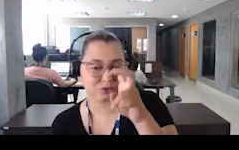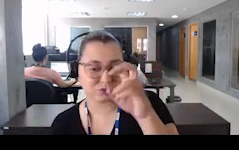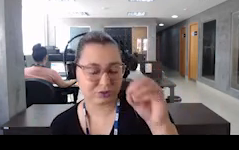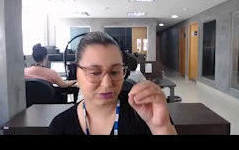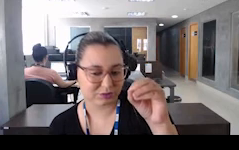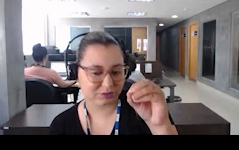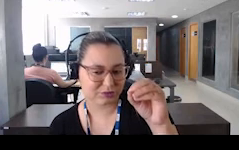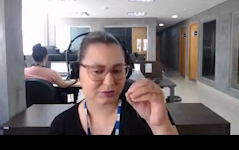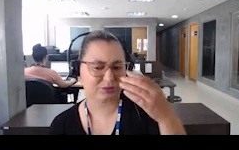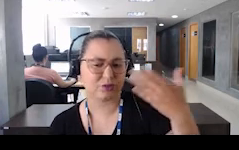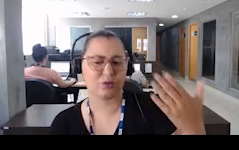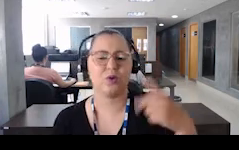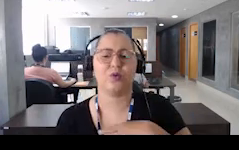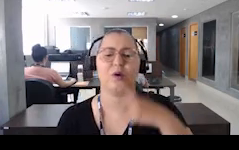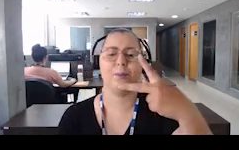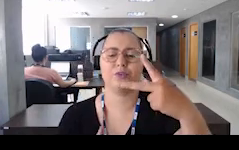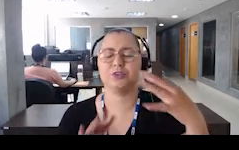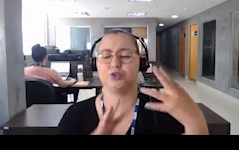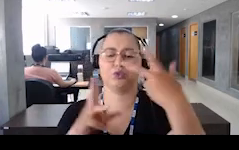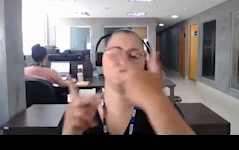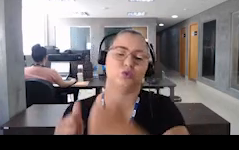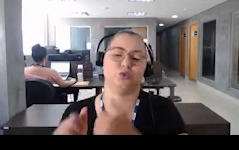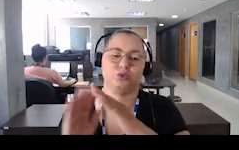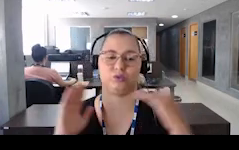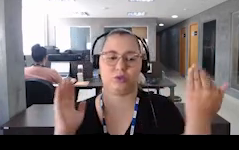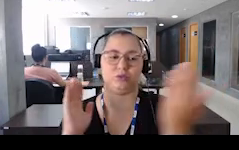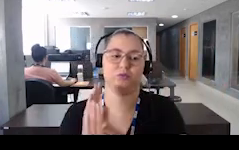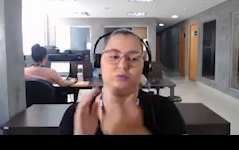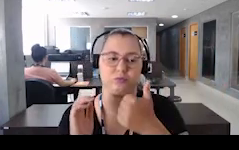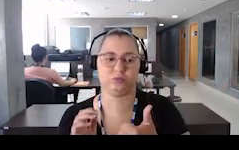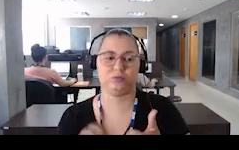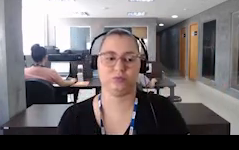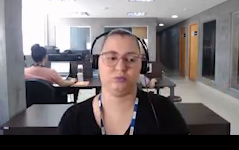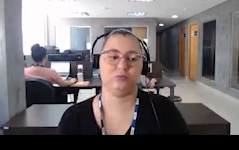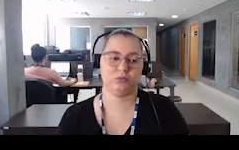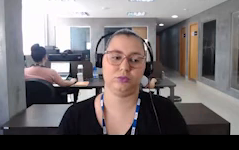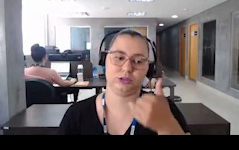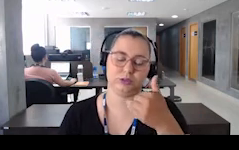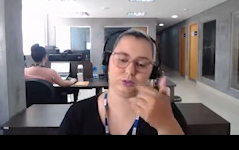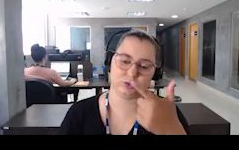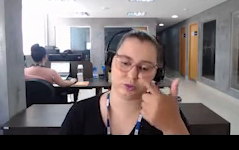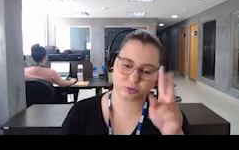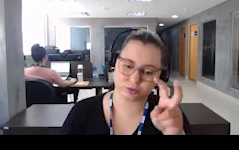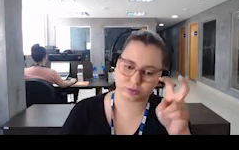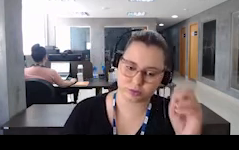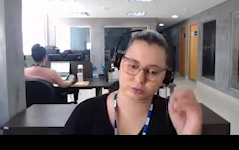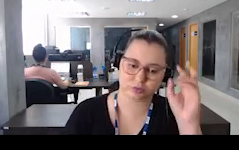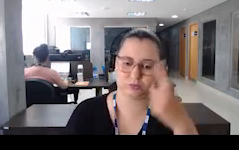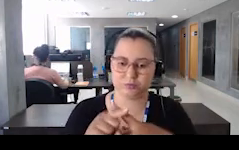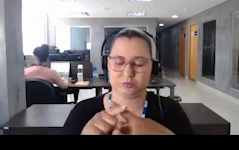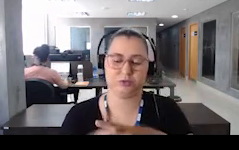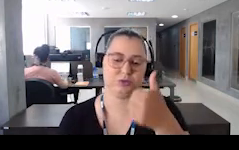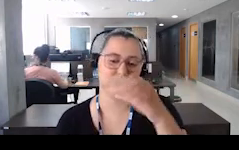tem 250 watts, quanto que é a potência total? Potência total. Basta você multiplicar, fazer